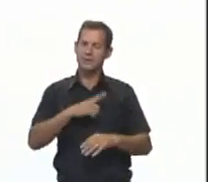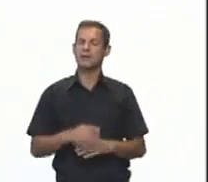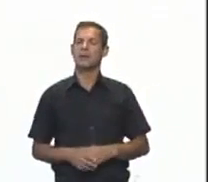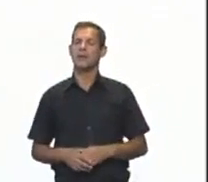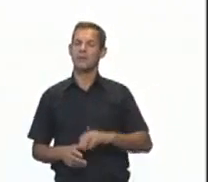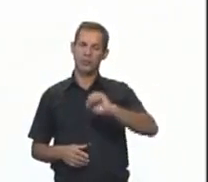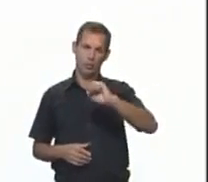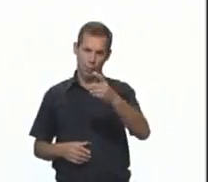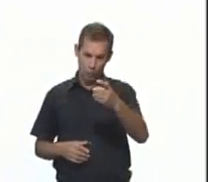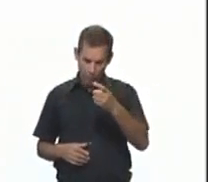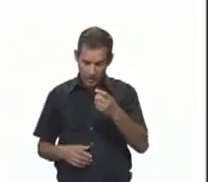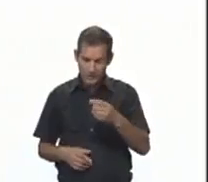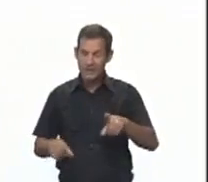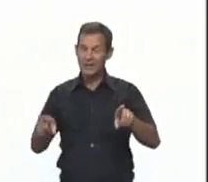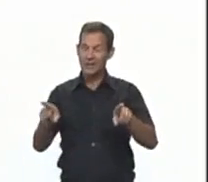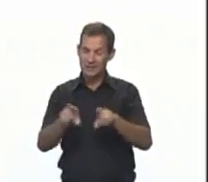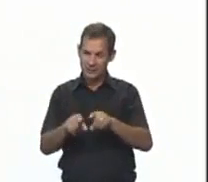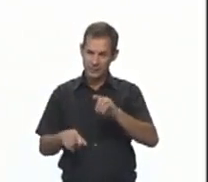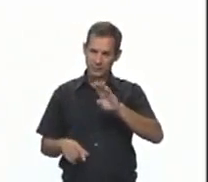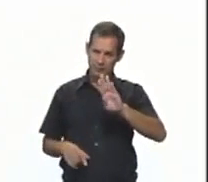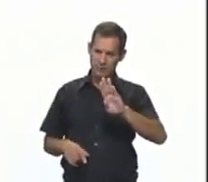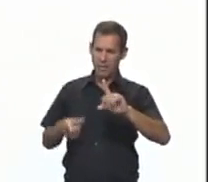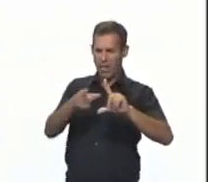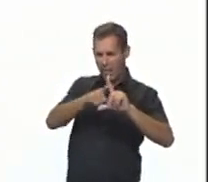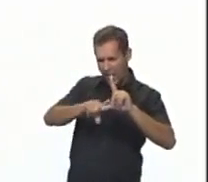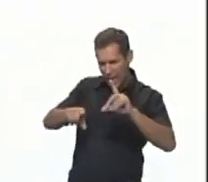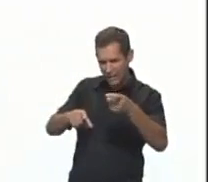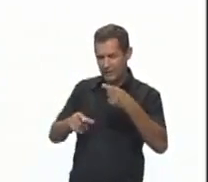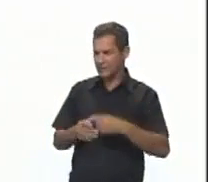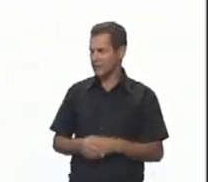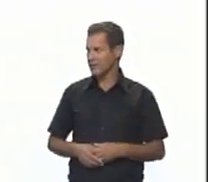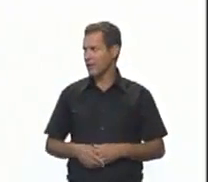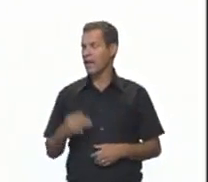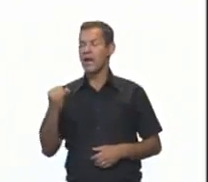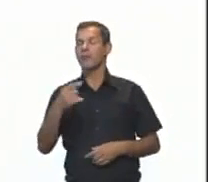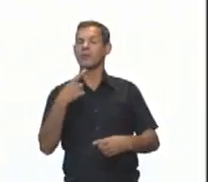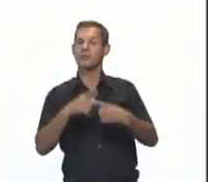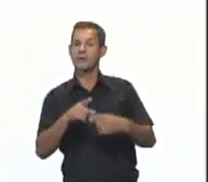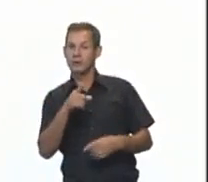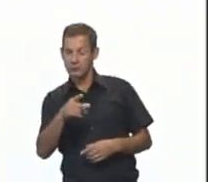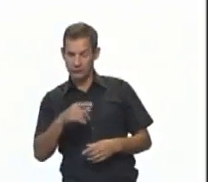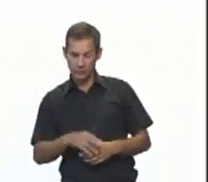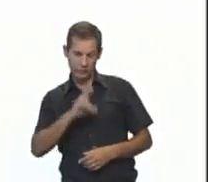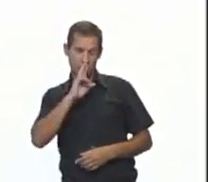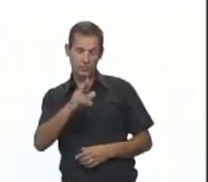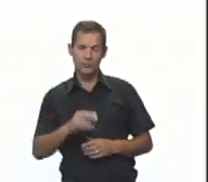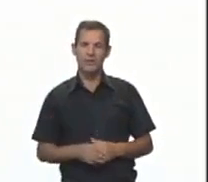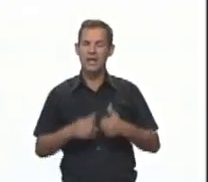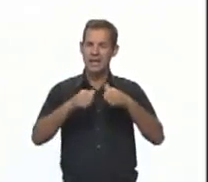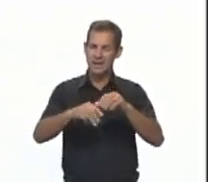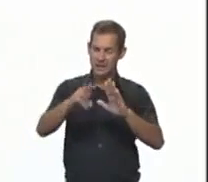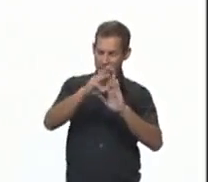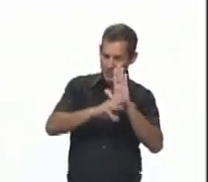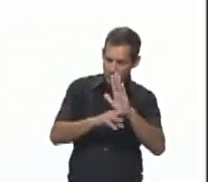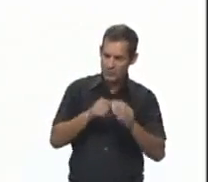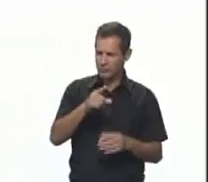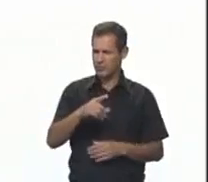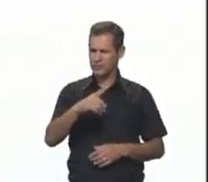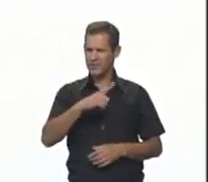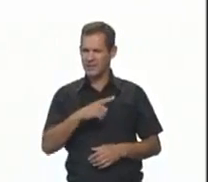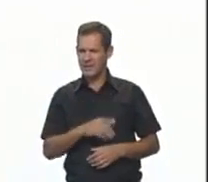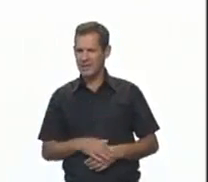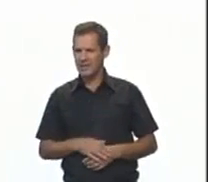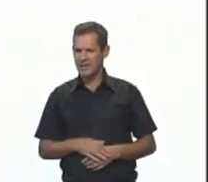um a de x e um b' de x. Isso é importante porque quando você for resolver esse método, você vai